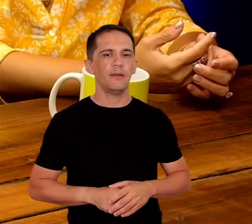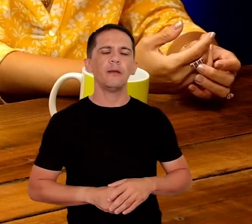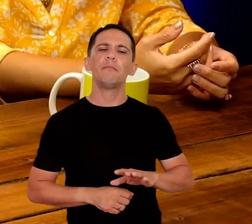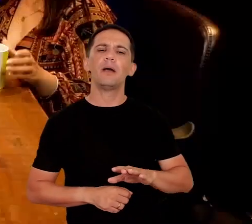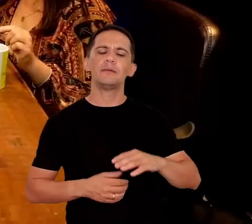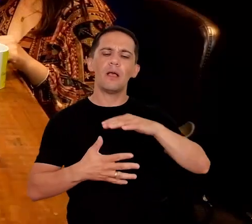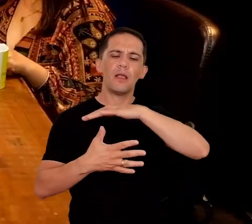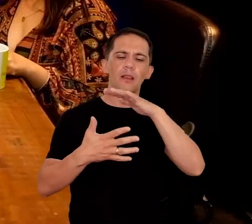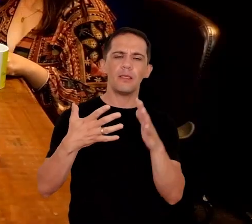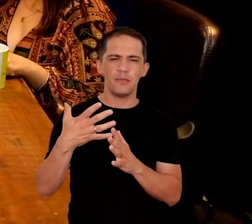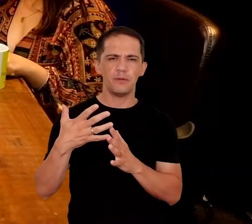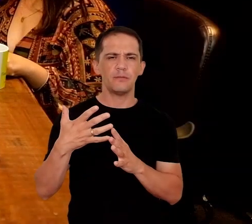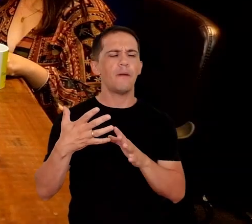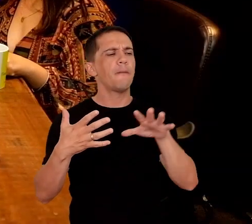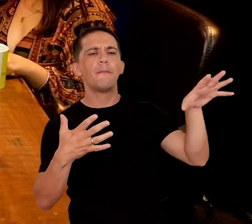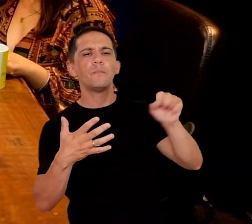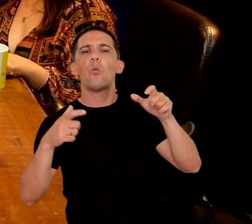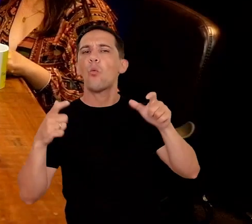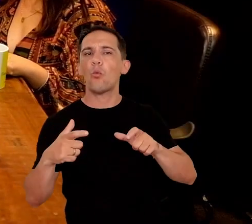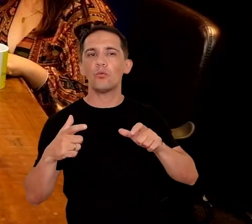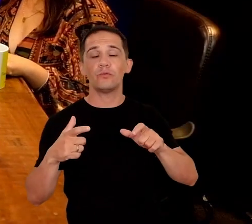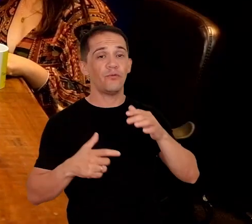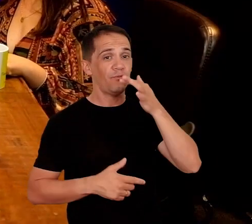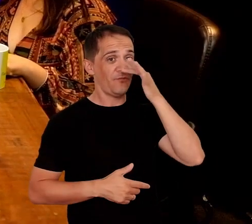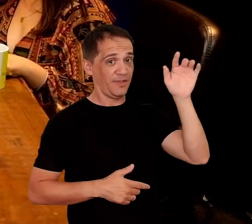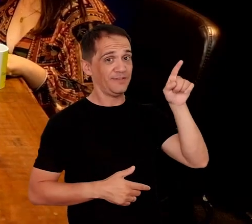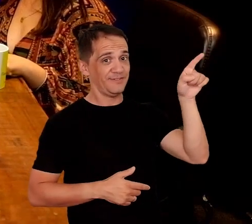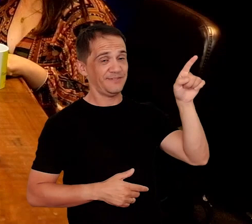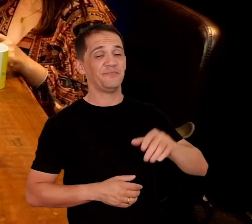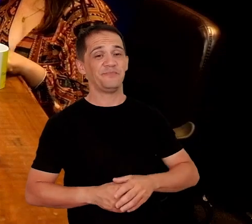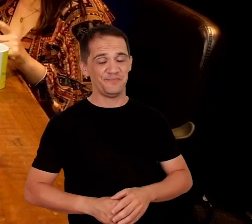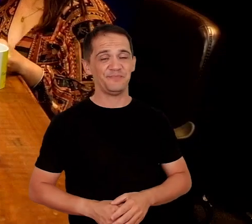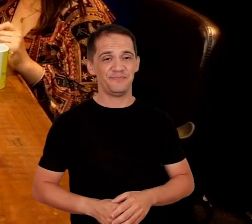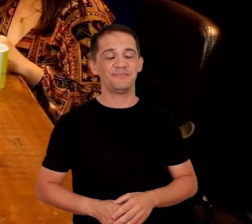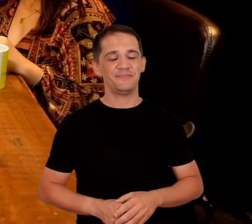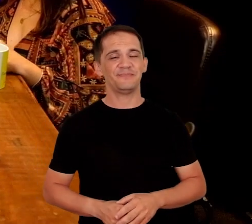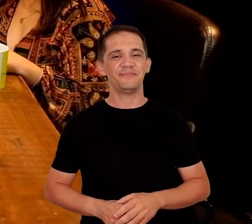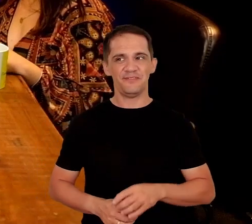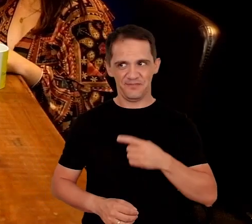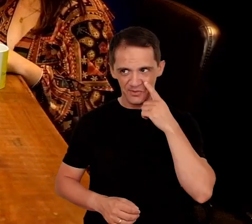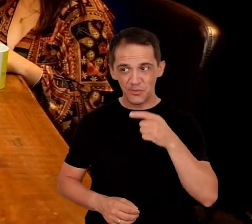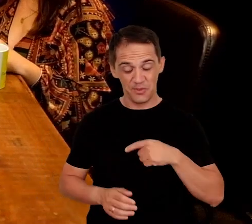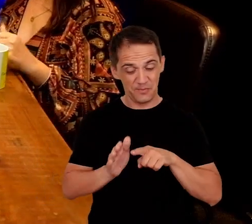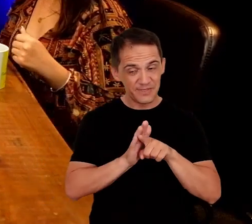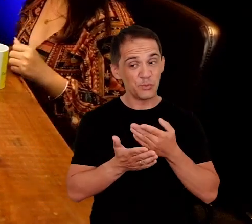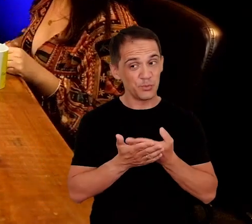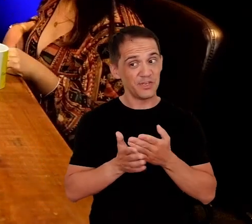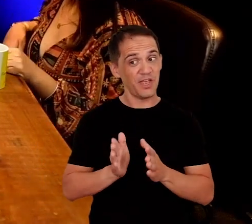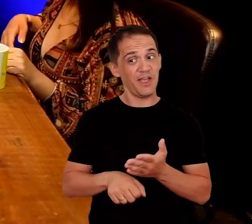70%. Mas a brasileira veio do francês, não é? É, né? Exatamente. Né? Exatamente. Um Eu fiz o tema de casas também.